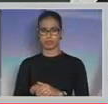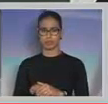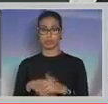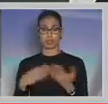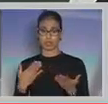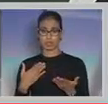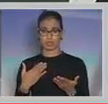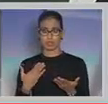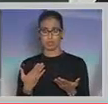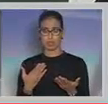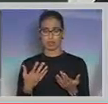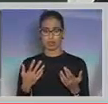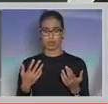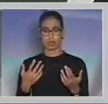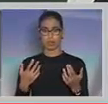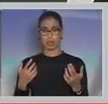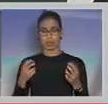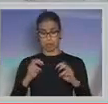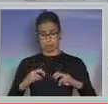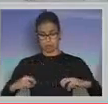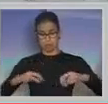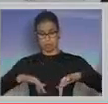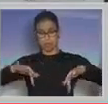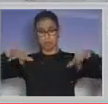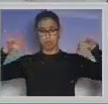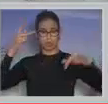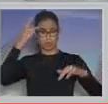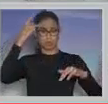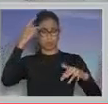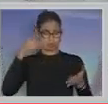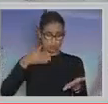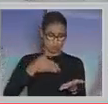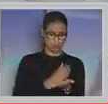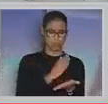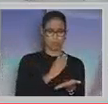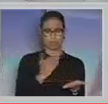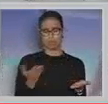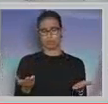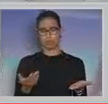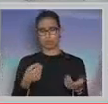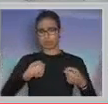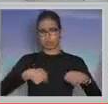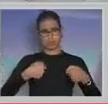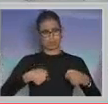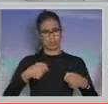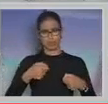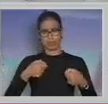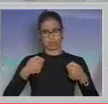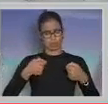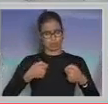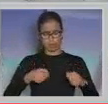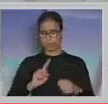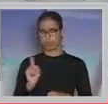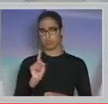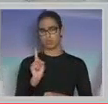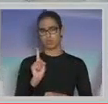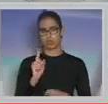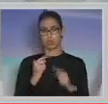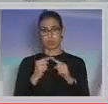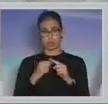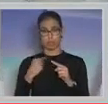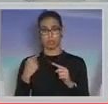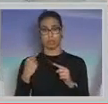autorização do Parlamento Paulista que é um Parlamento Submisso ao